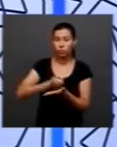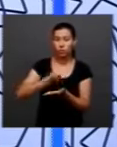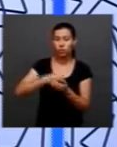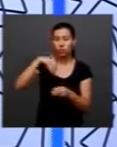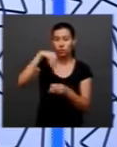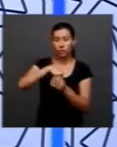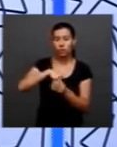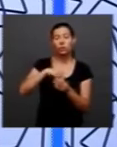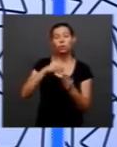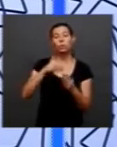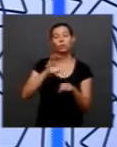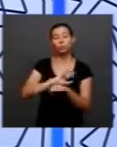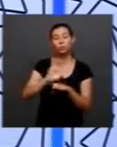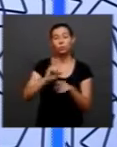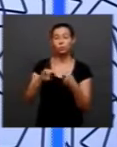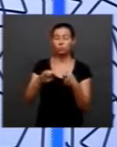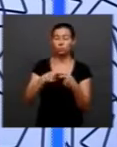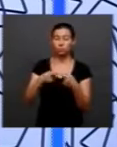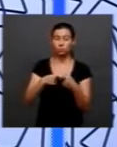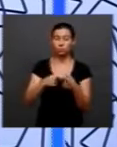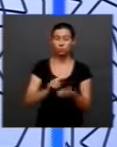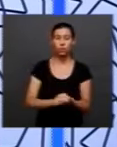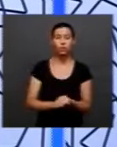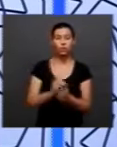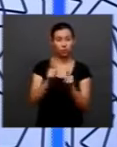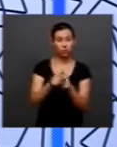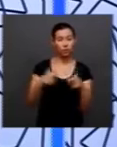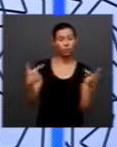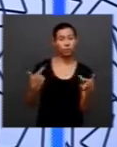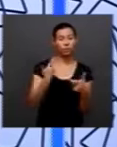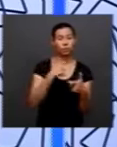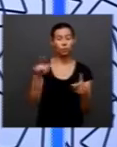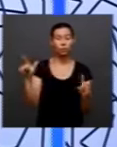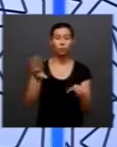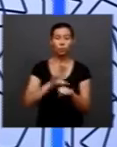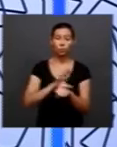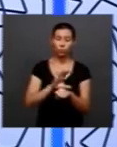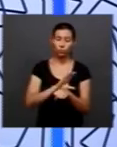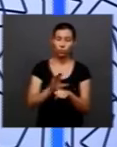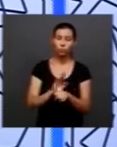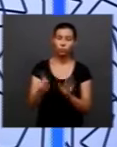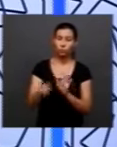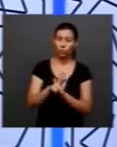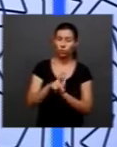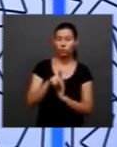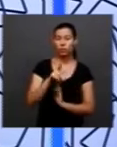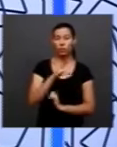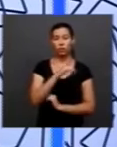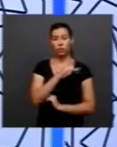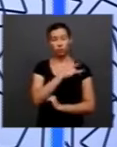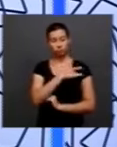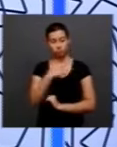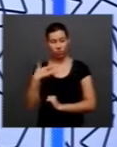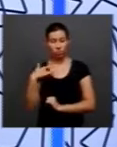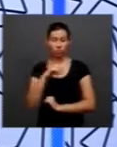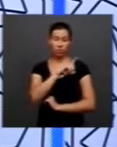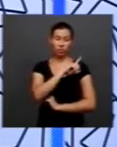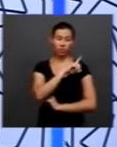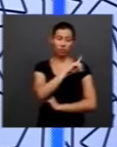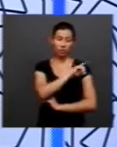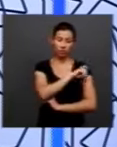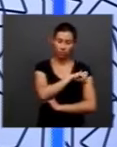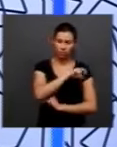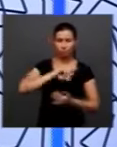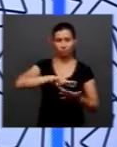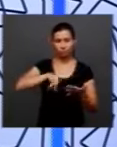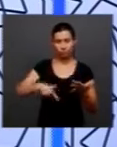com algumas possibilidades de expansão para outros cursos da área da saúde, para a gente conseguir implementar um